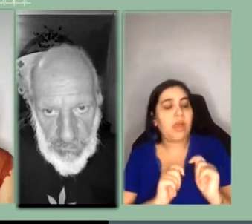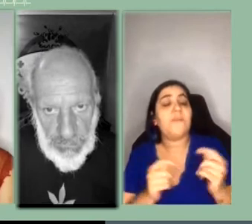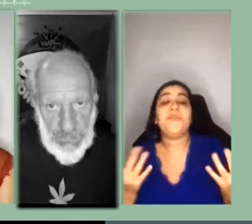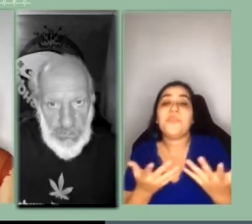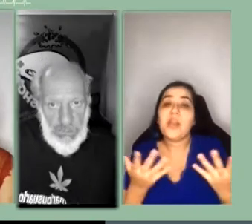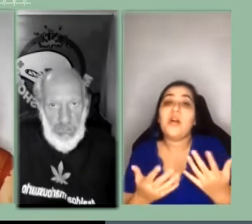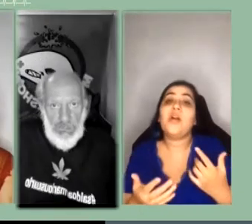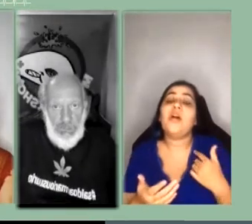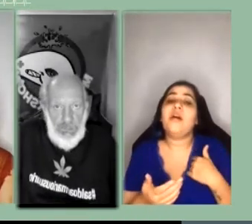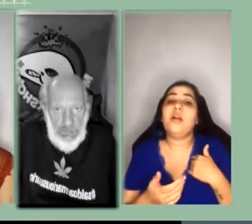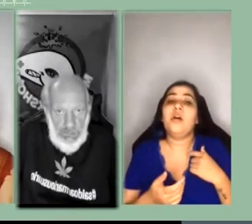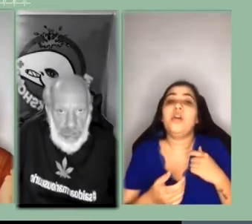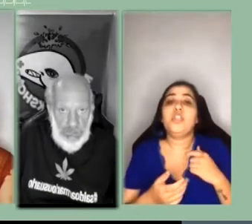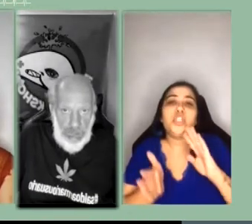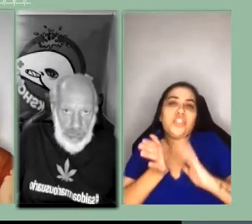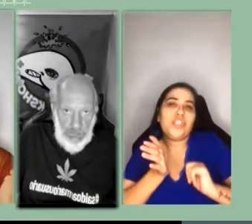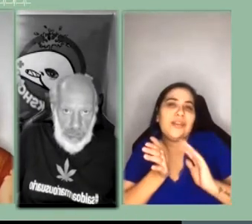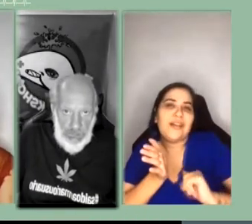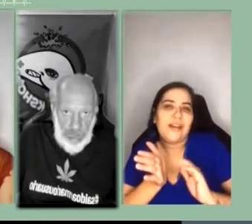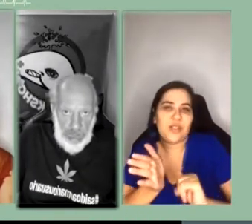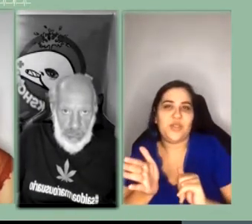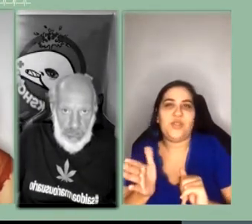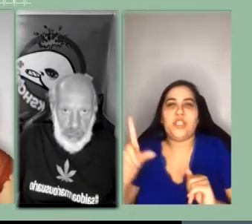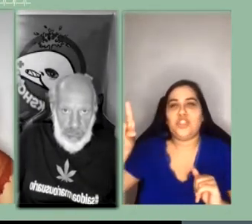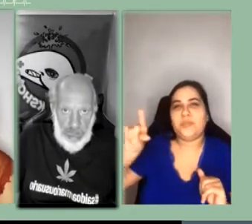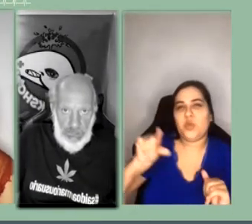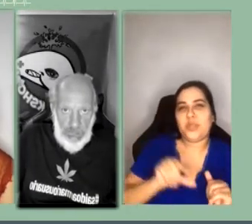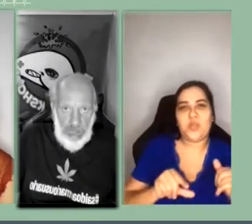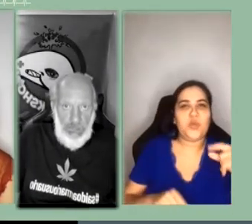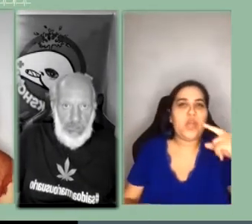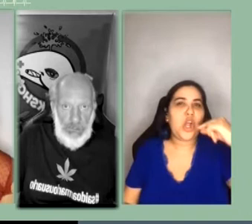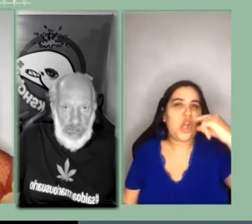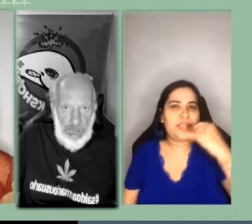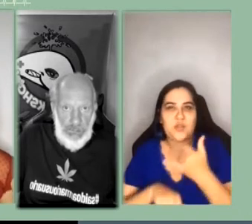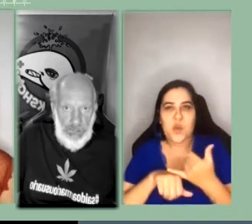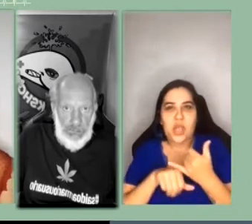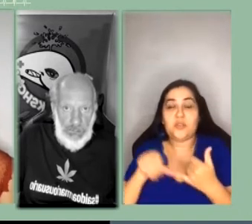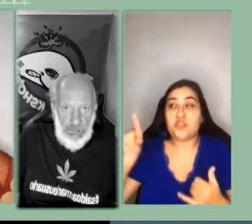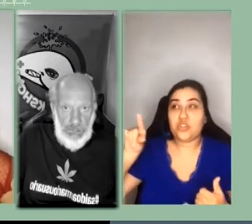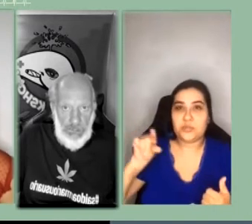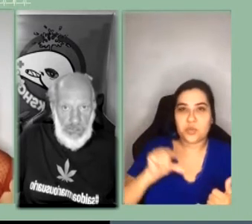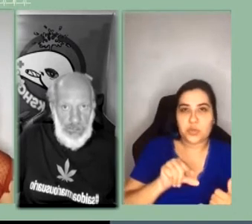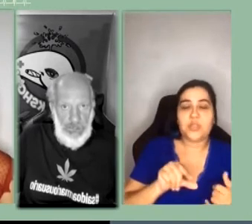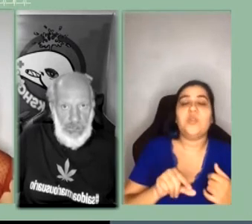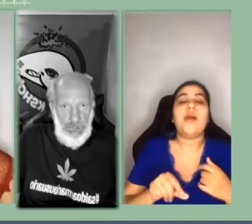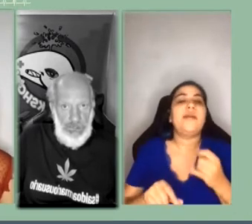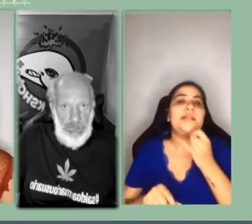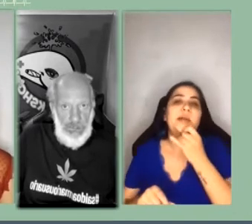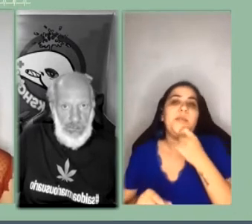fazendo, tô desmamando, né? Descendo as gotas do óleo. E aí eu passo, tipo, quando eu